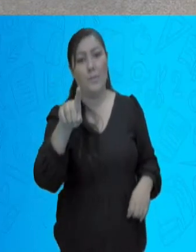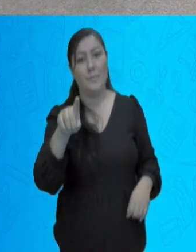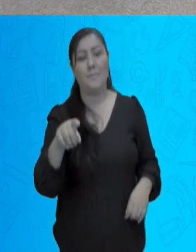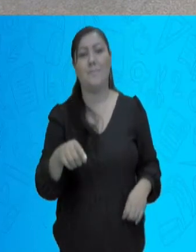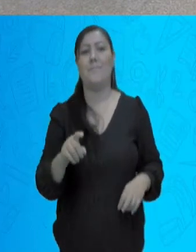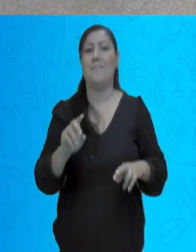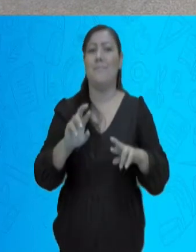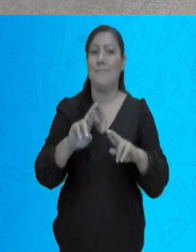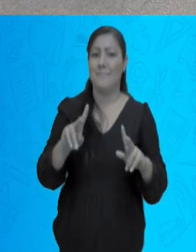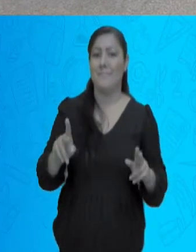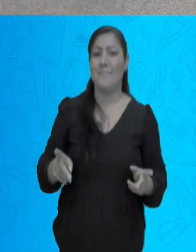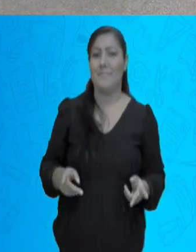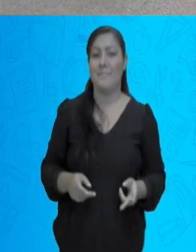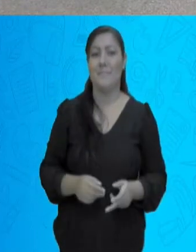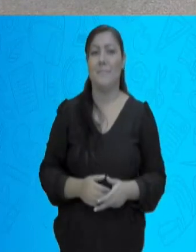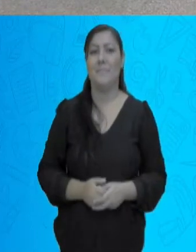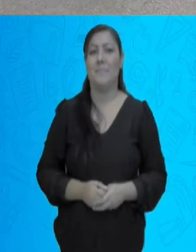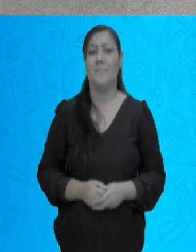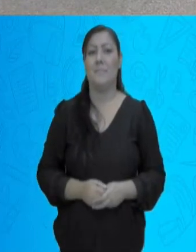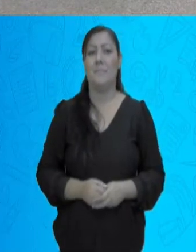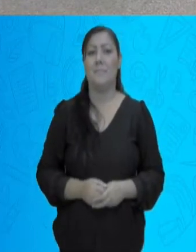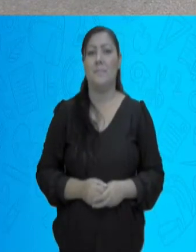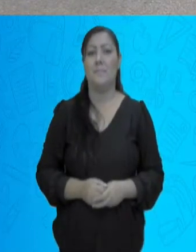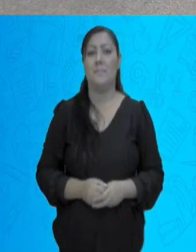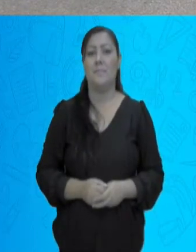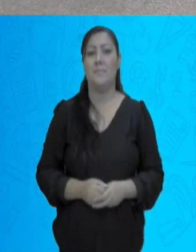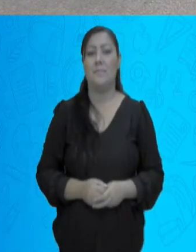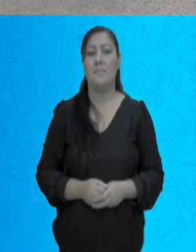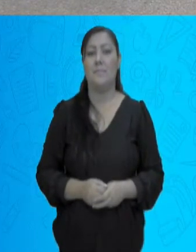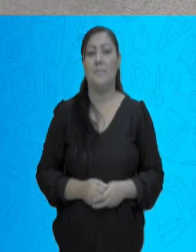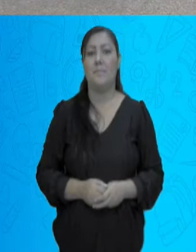Os verbos que estão aqui, que é o caso também,